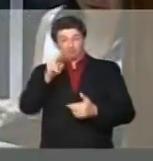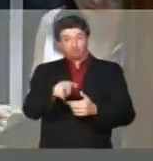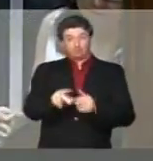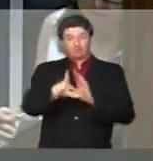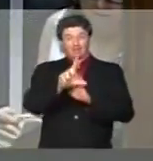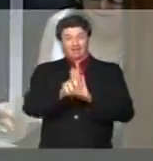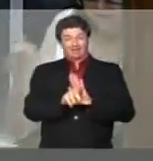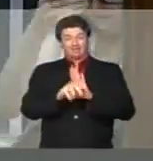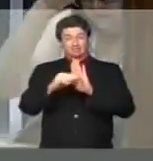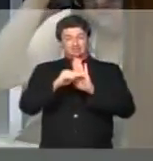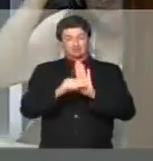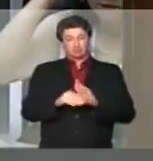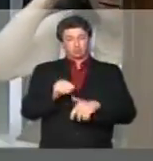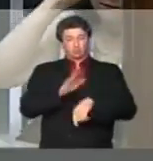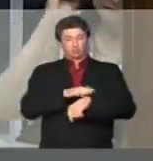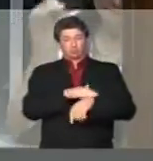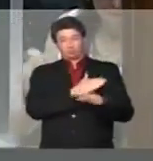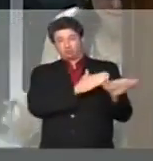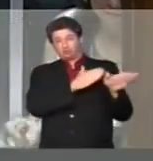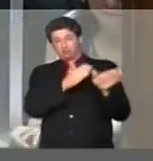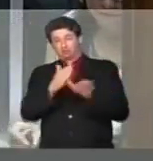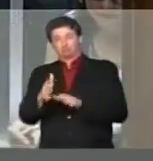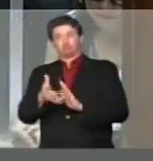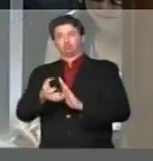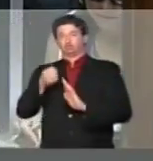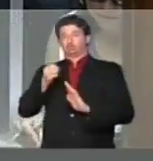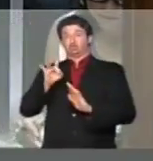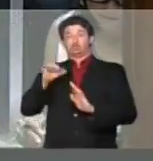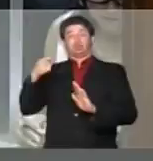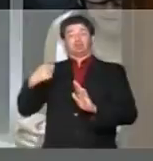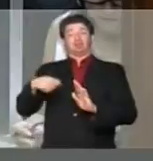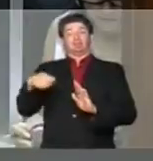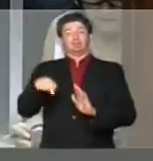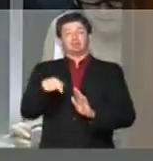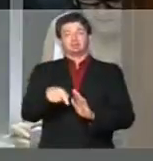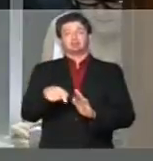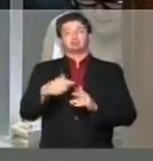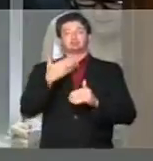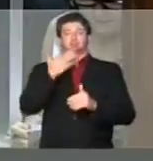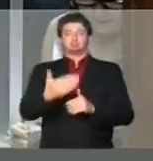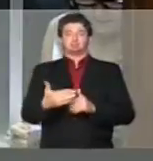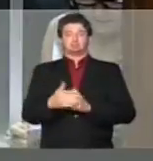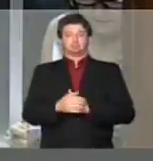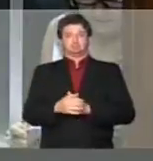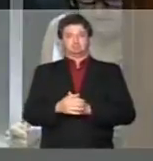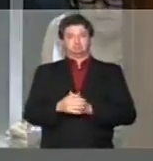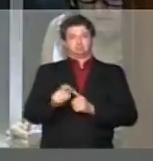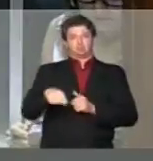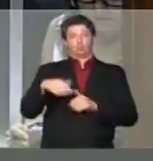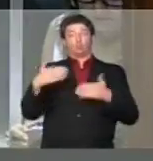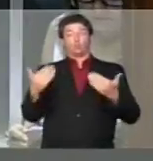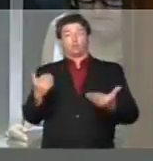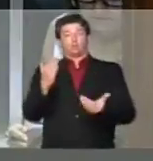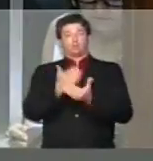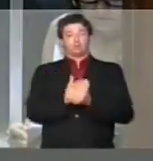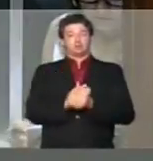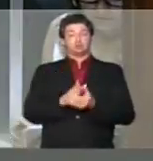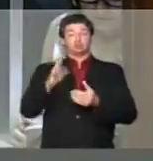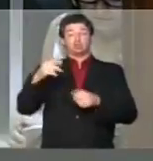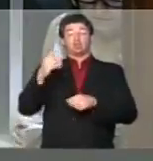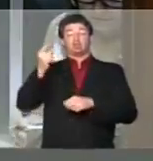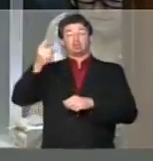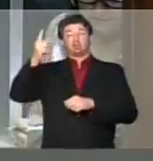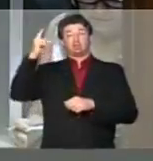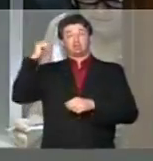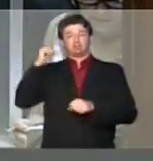lista cronológica foi retirada, mantendo-se apenas a necessidade de dar preferência àqueles processos que há muito